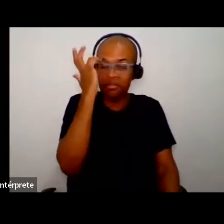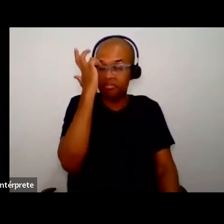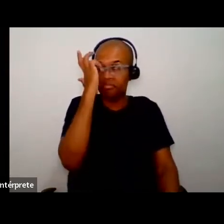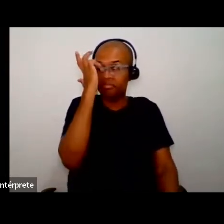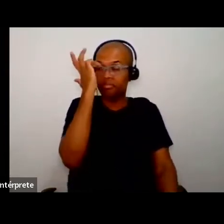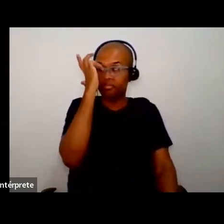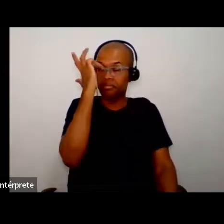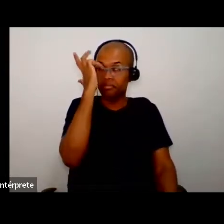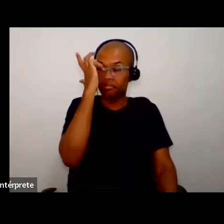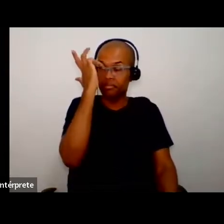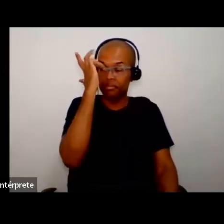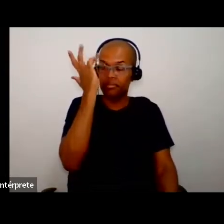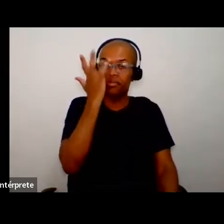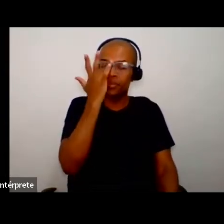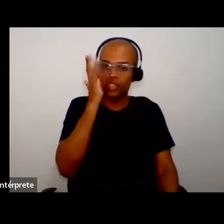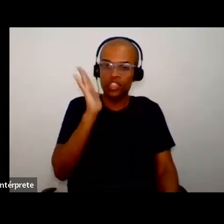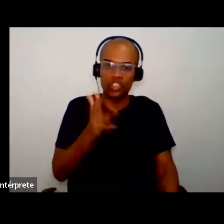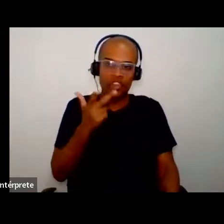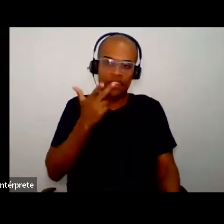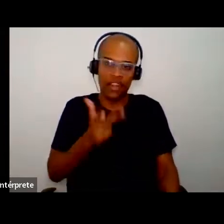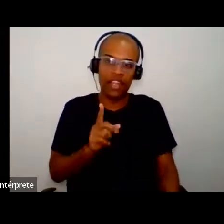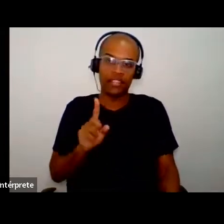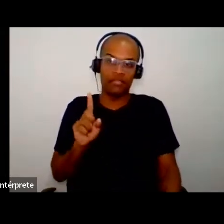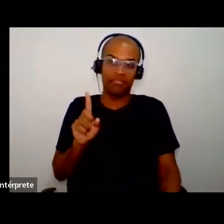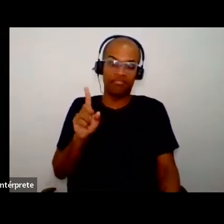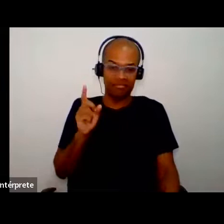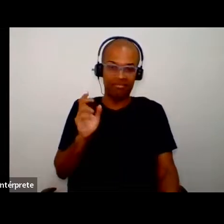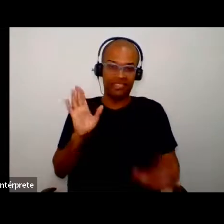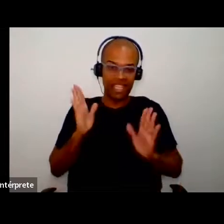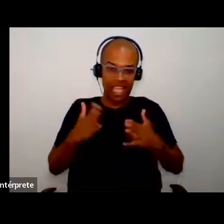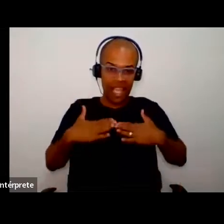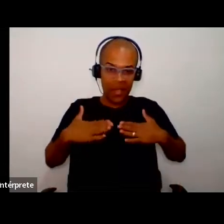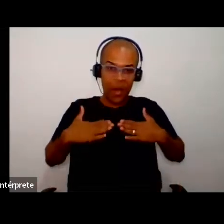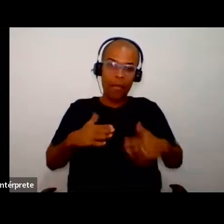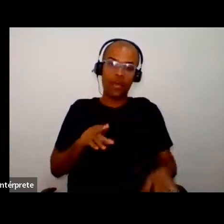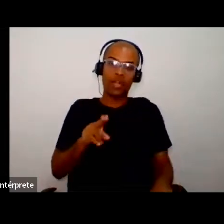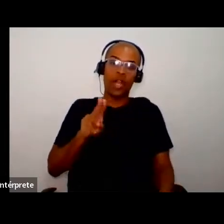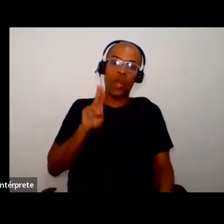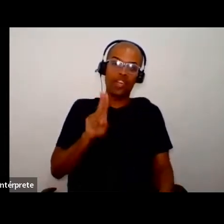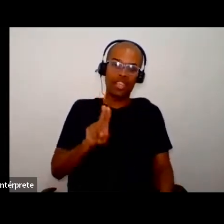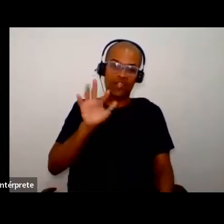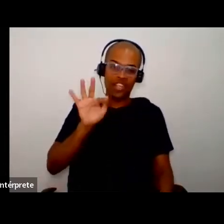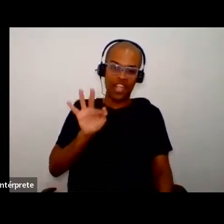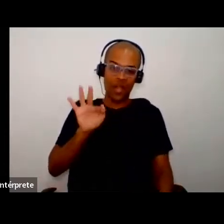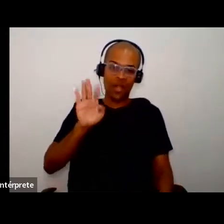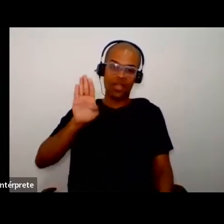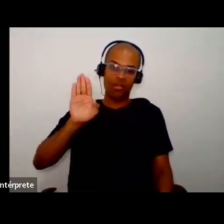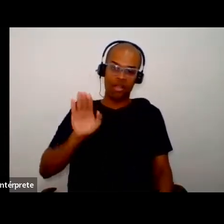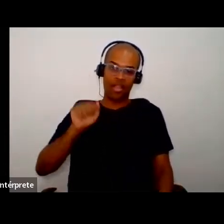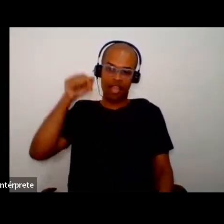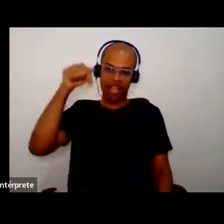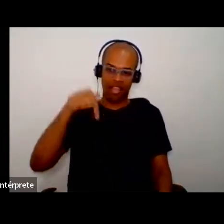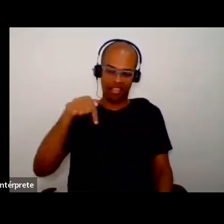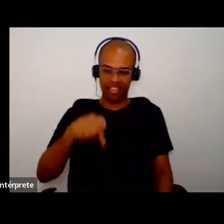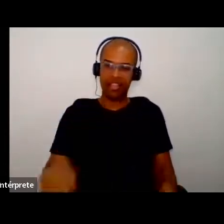foi colocado, eu venho lá da Universidade Federal, né? Daqui, da Balbúrdia,